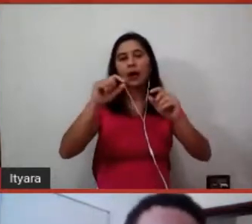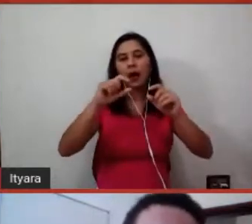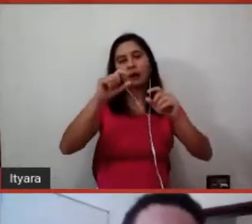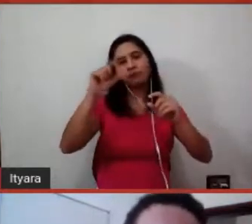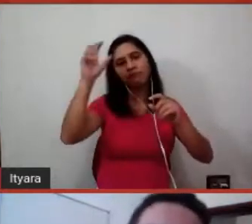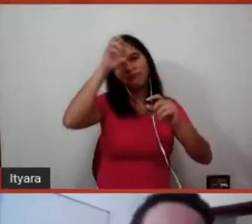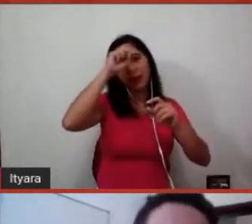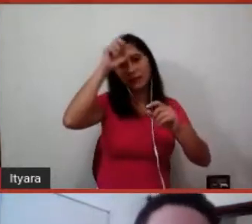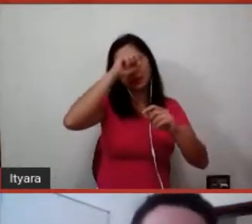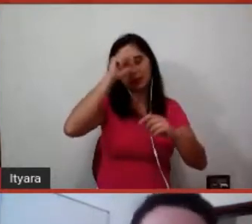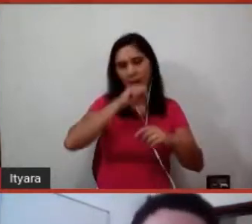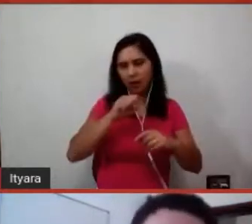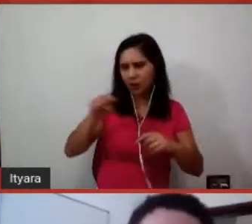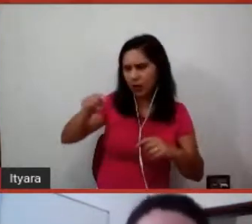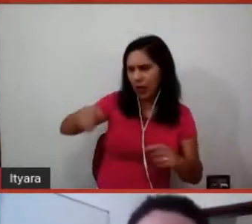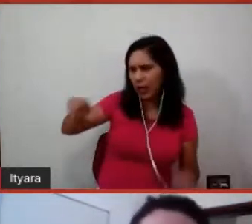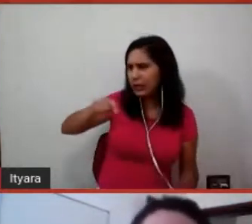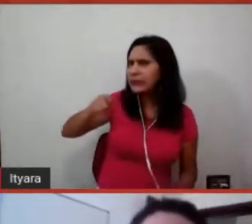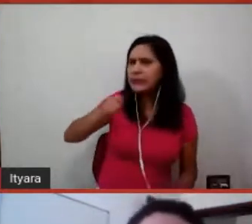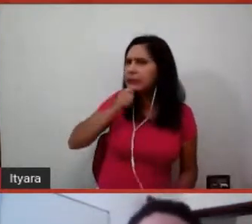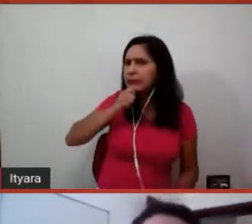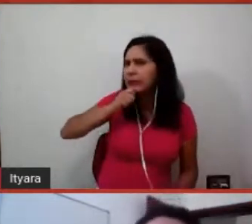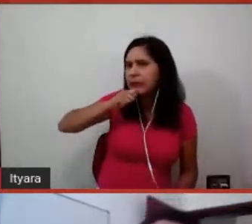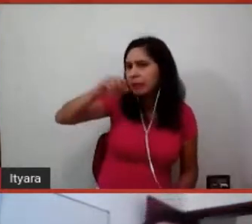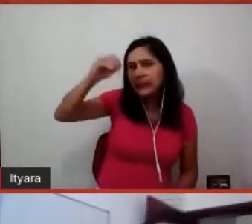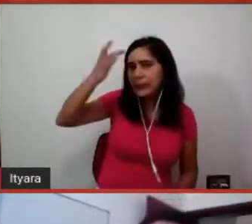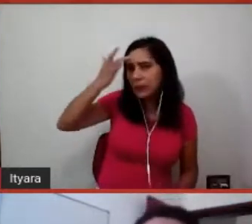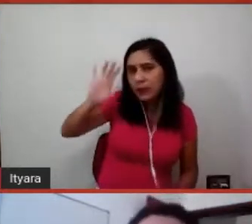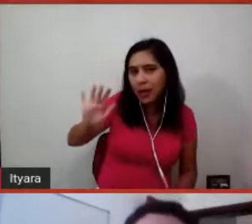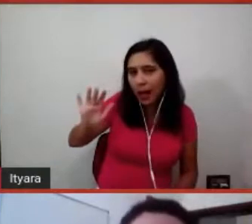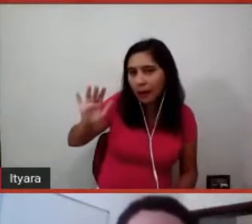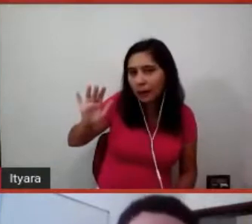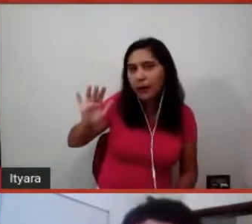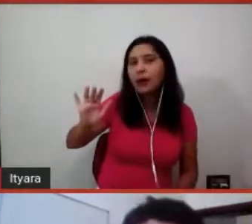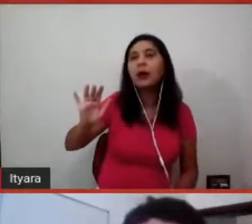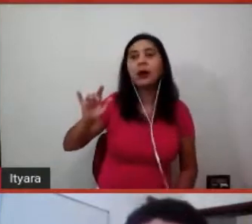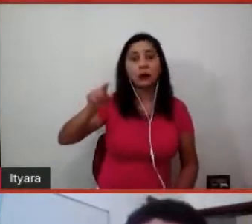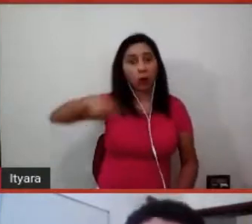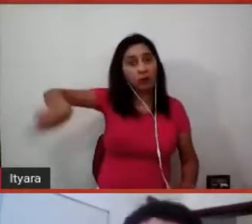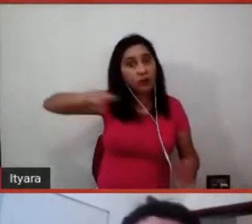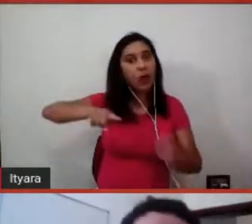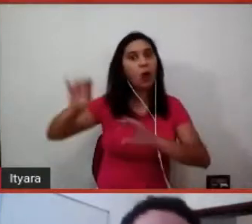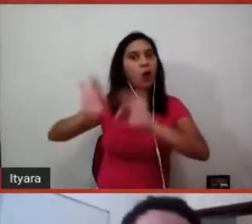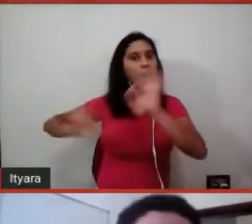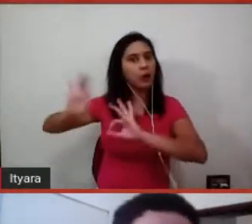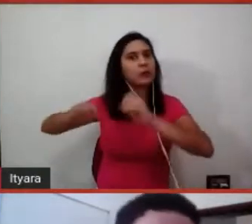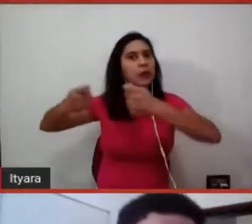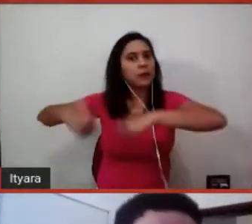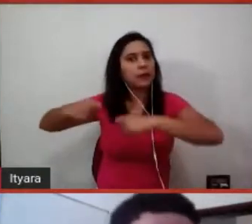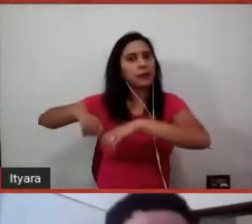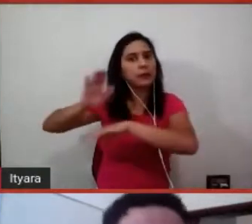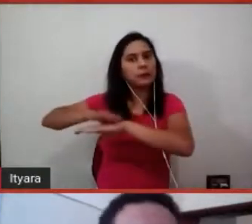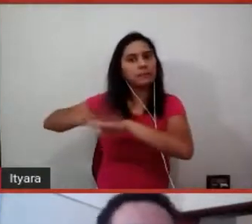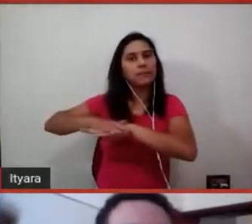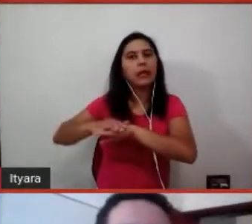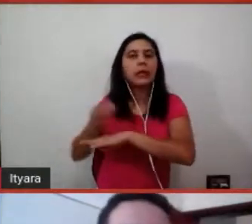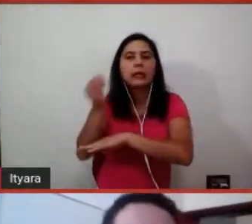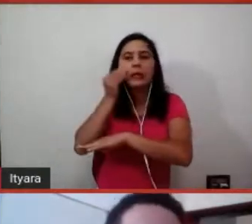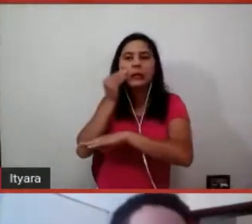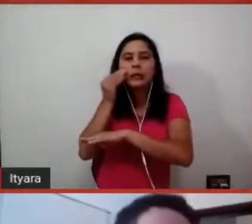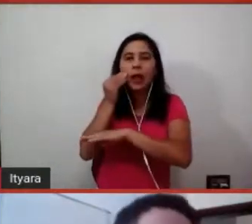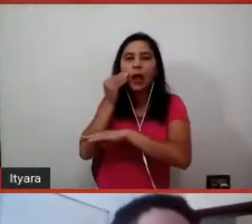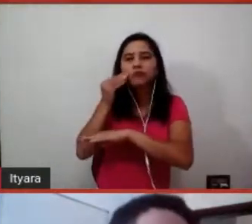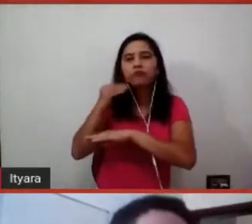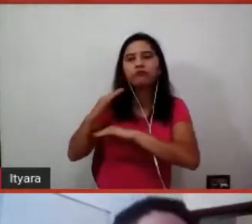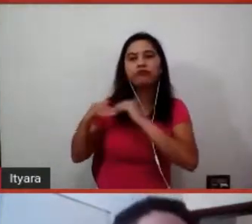aquilo que os alunos não sabem, né? E aí eles precisam se organizar para procurar saber, para construir